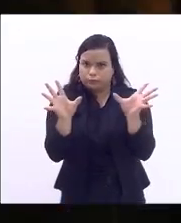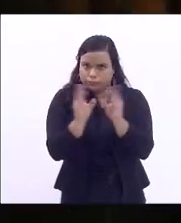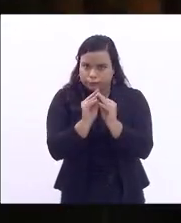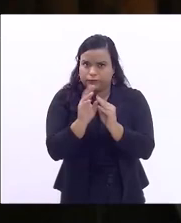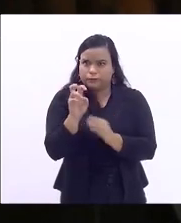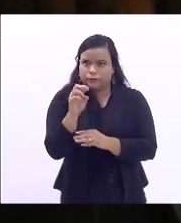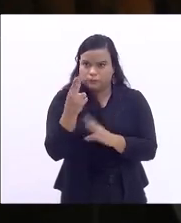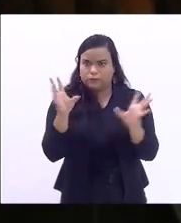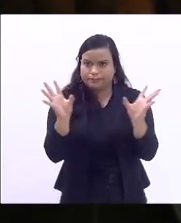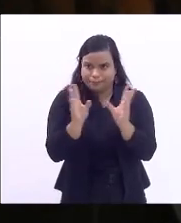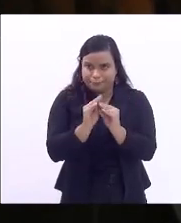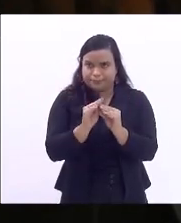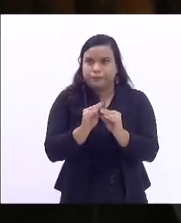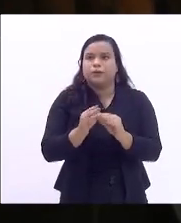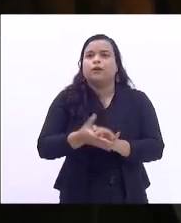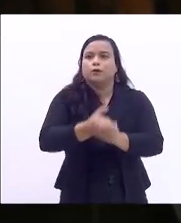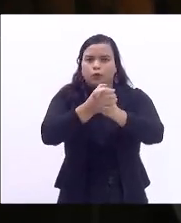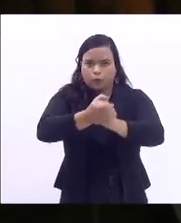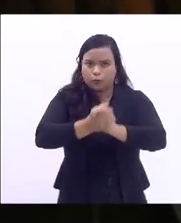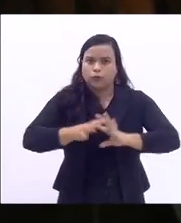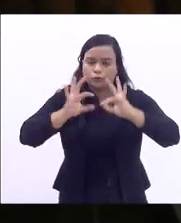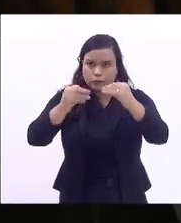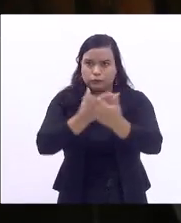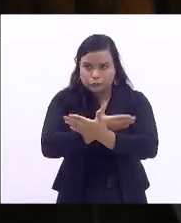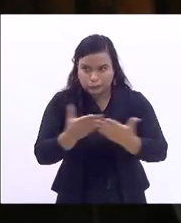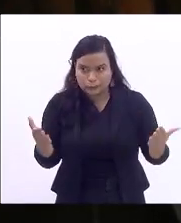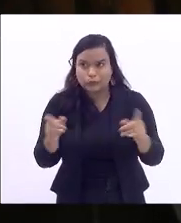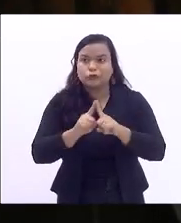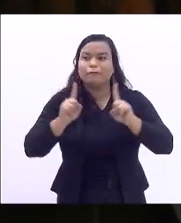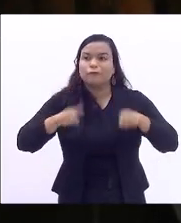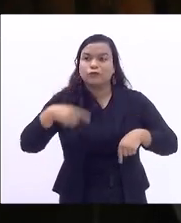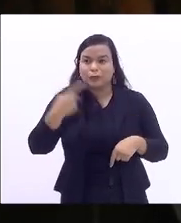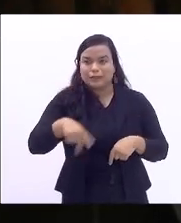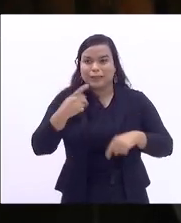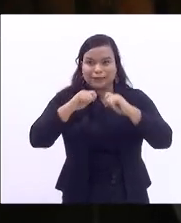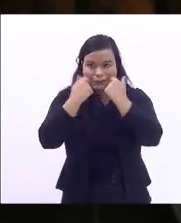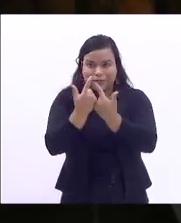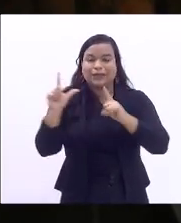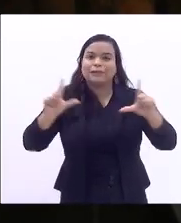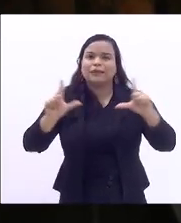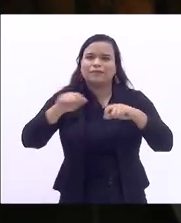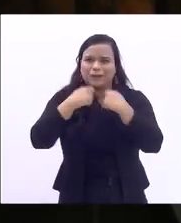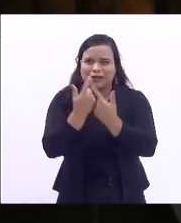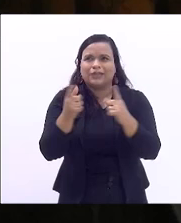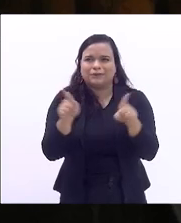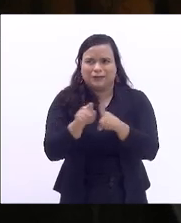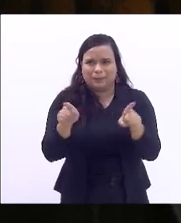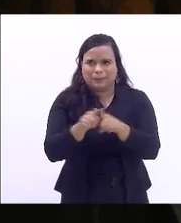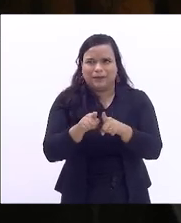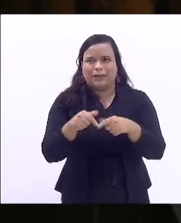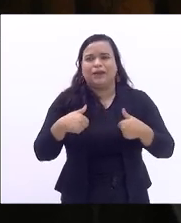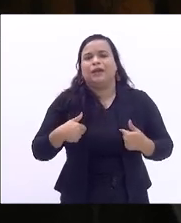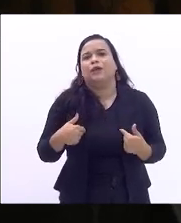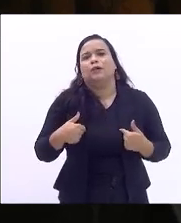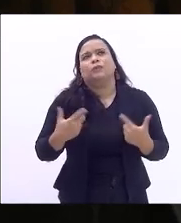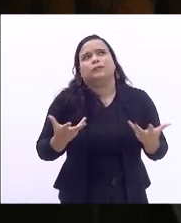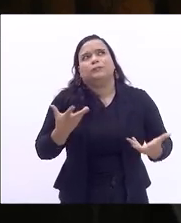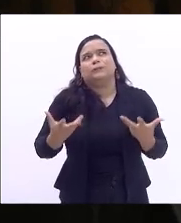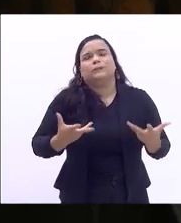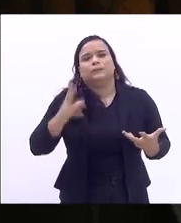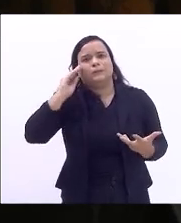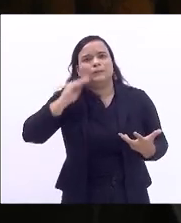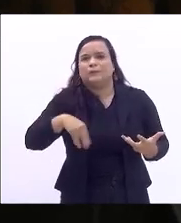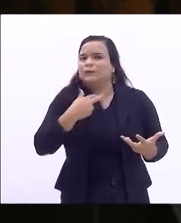desde já cumprimentando a todos deputados todos servidores da Assembleia Legislativa TV alerj eu não poderia deixar